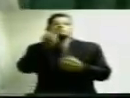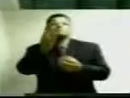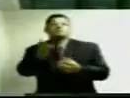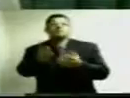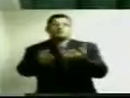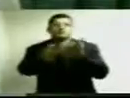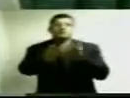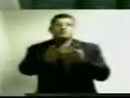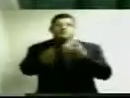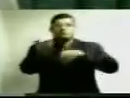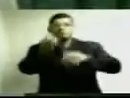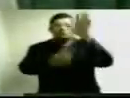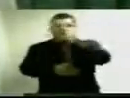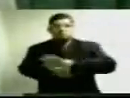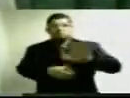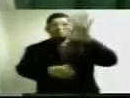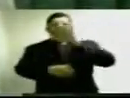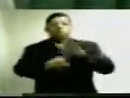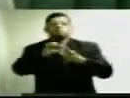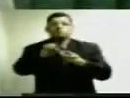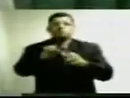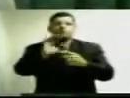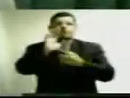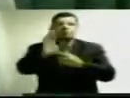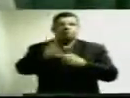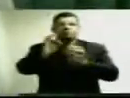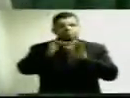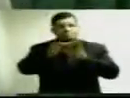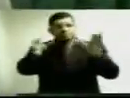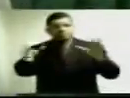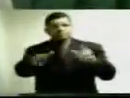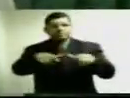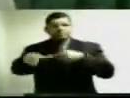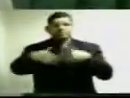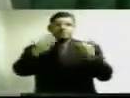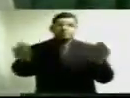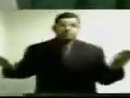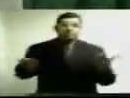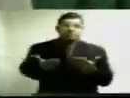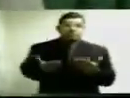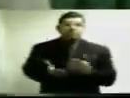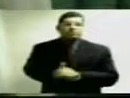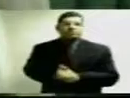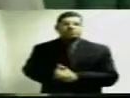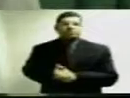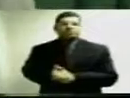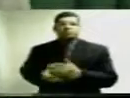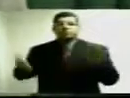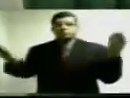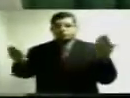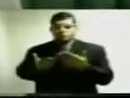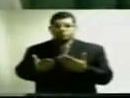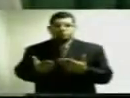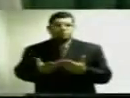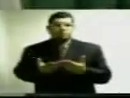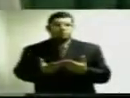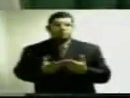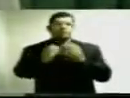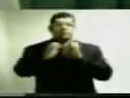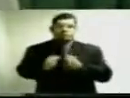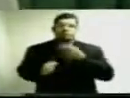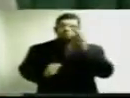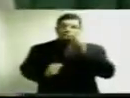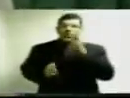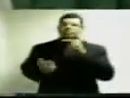enquanto que no Congresso Nacional se deliberar sobre a matéria. No entanto, hoje eu